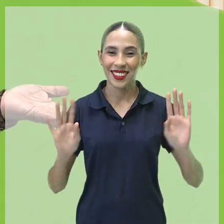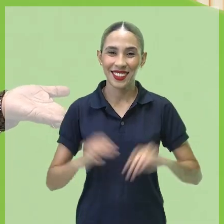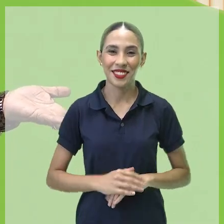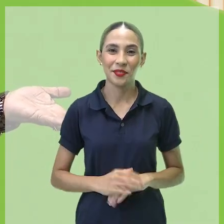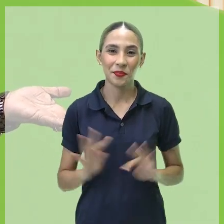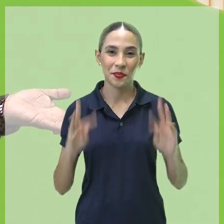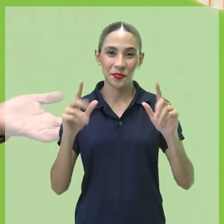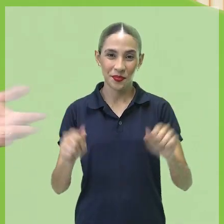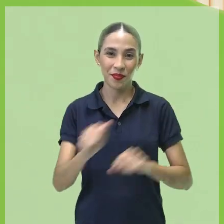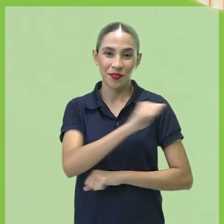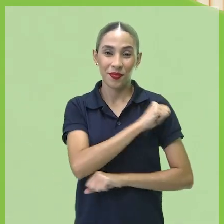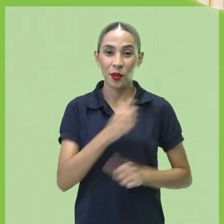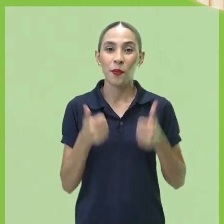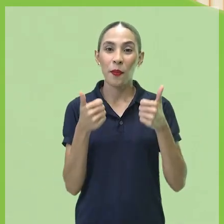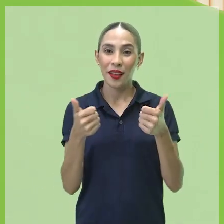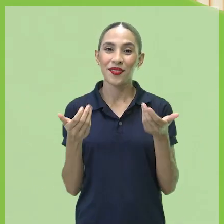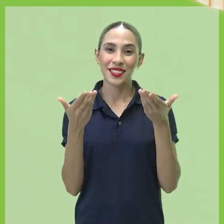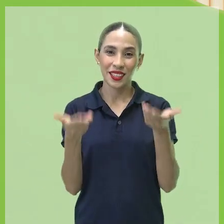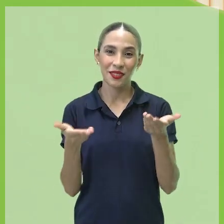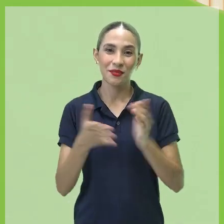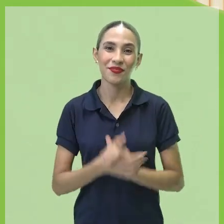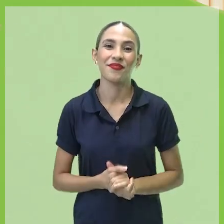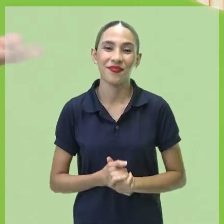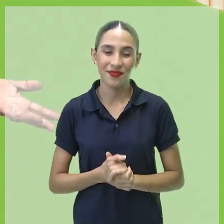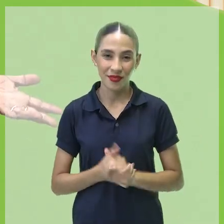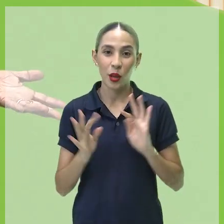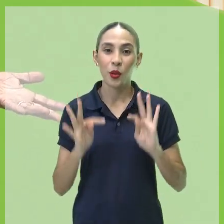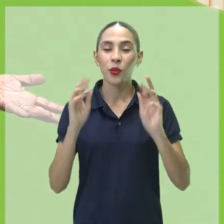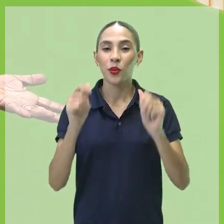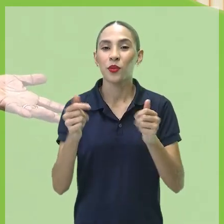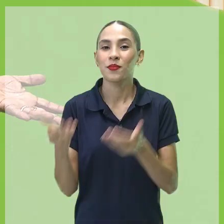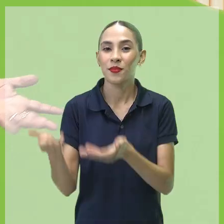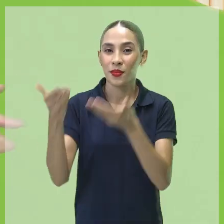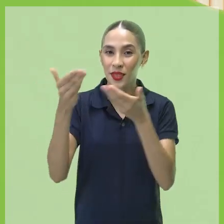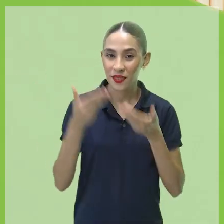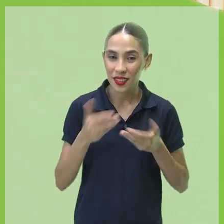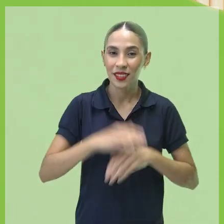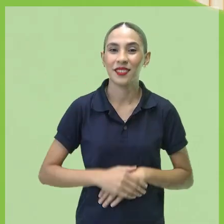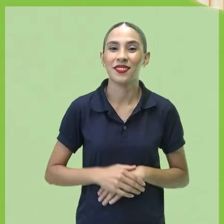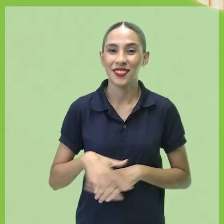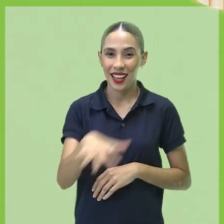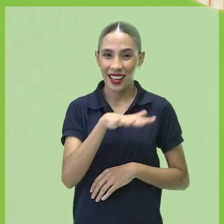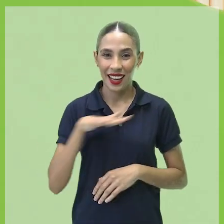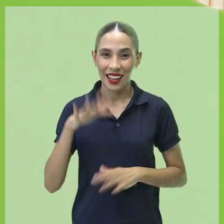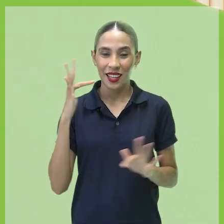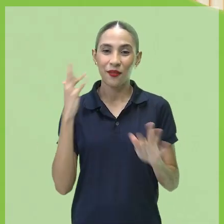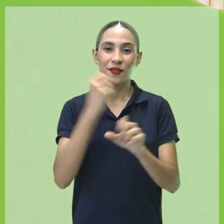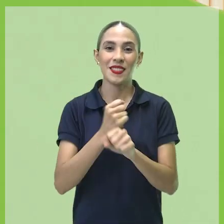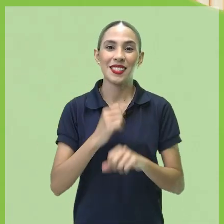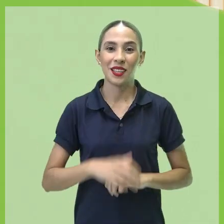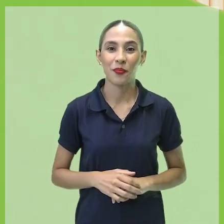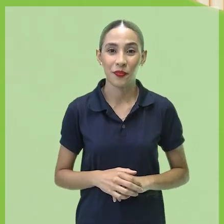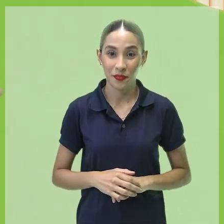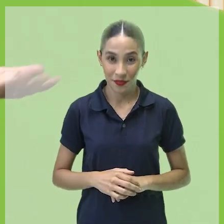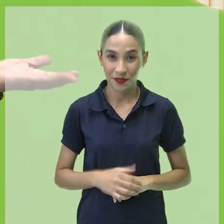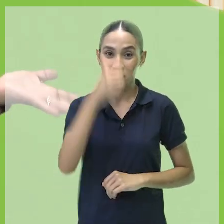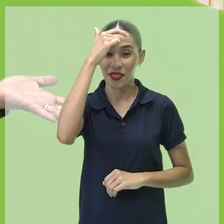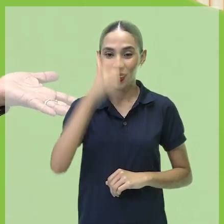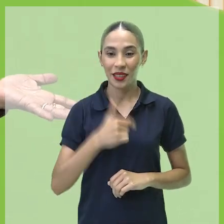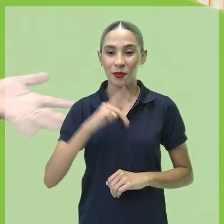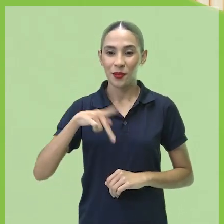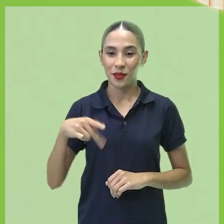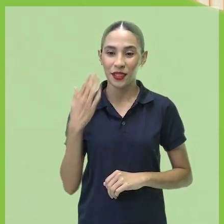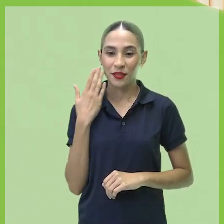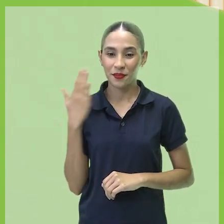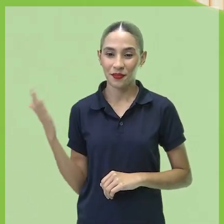Olá, meus queridos, tudo bem com vocês? Sejam bem-vindos ao nosso Universo da Física.